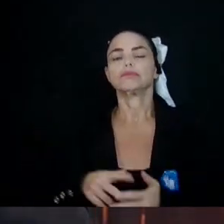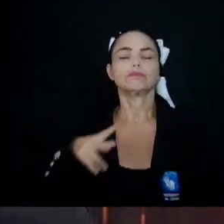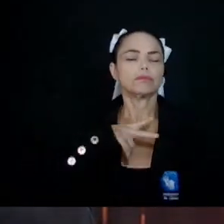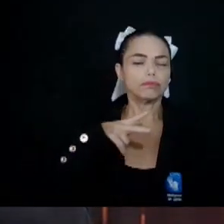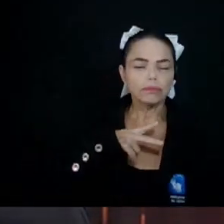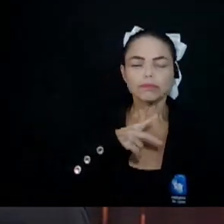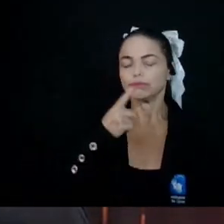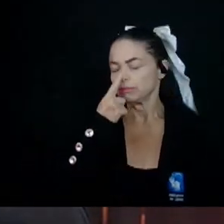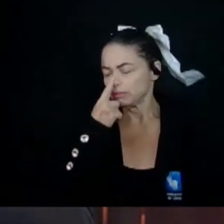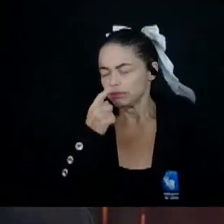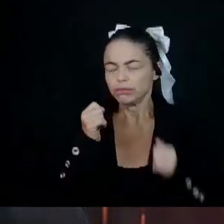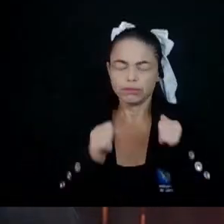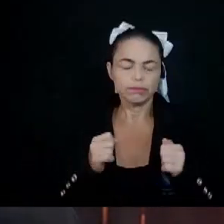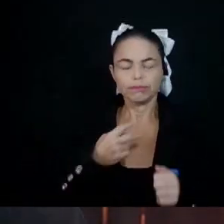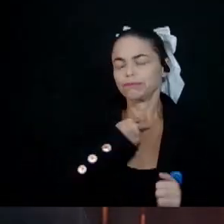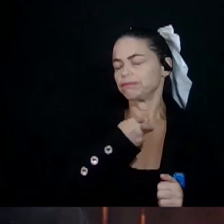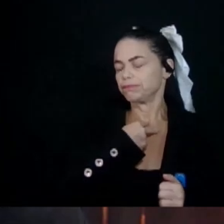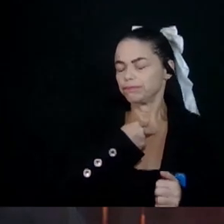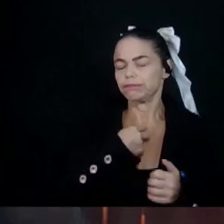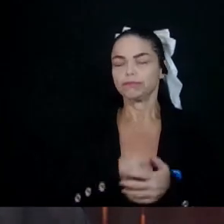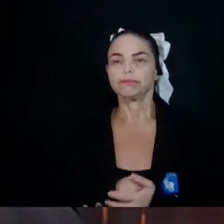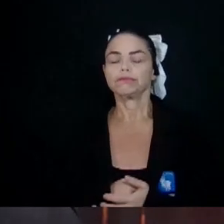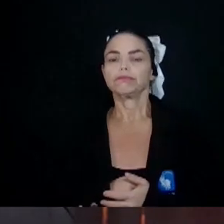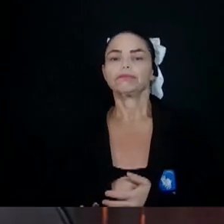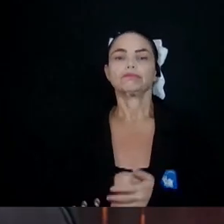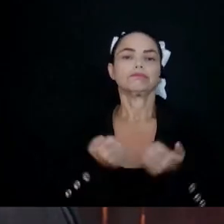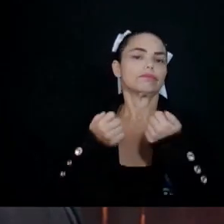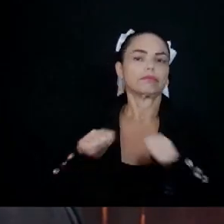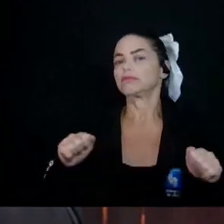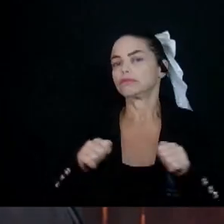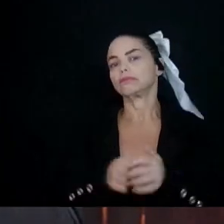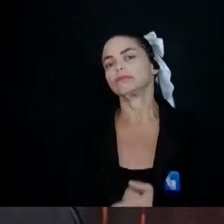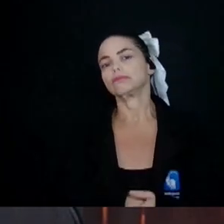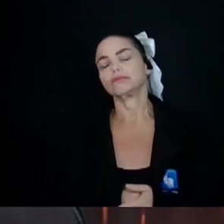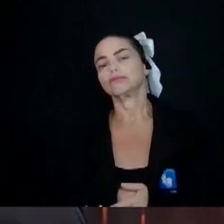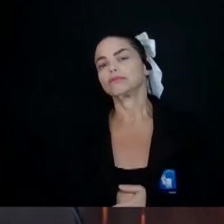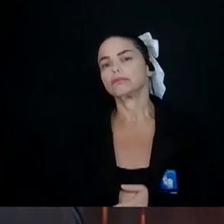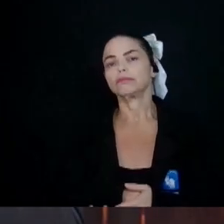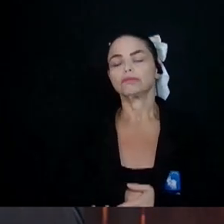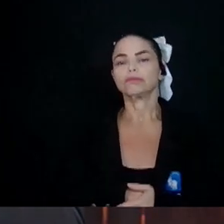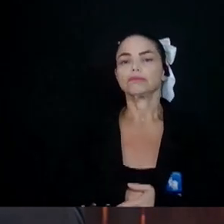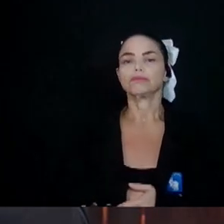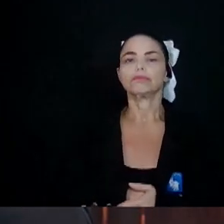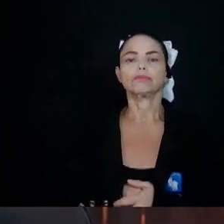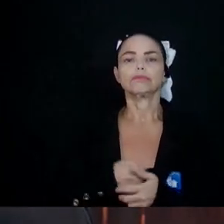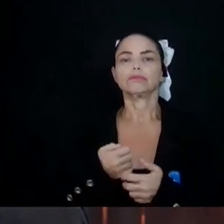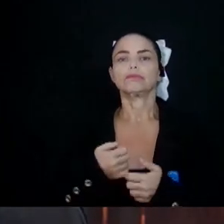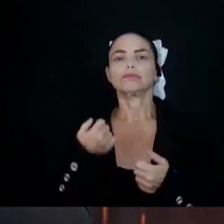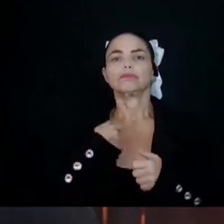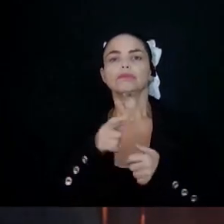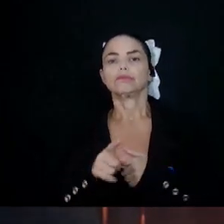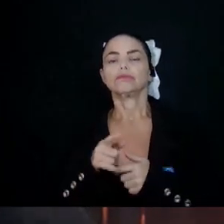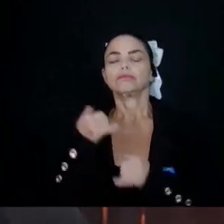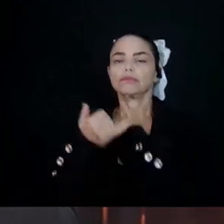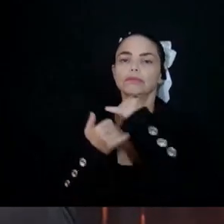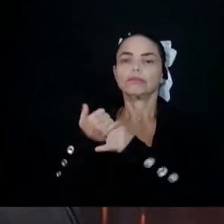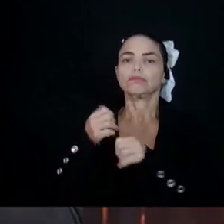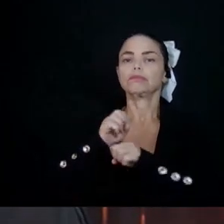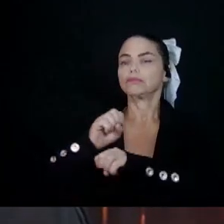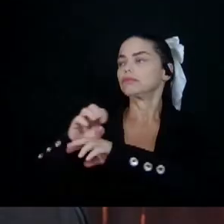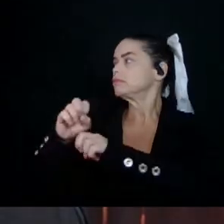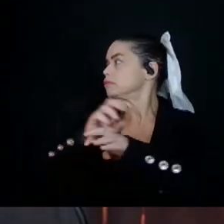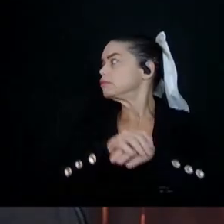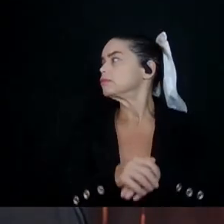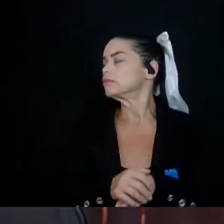intimidade, o que eu posso, o que eu não posso. Essas crianças já nascem postando fotos na internet. Então a educação digital ela vai ter que abranger todas